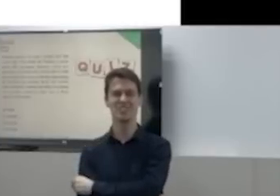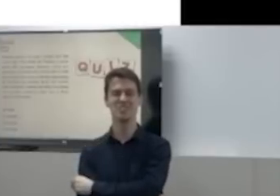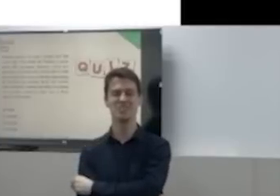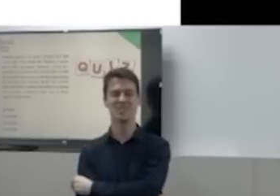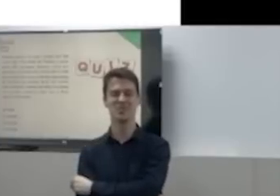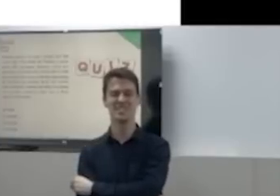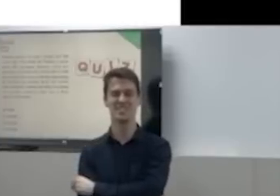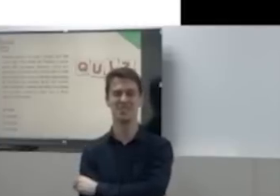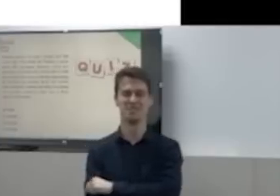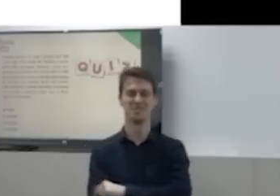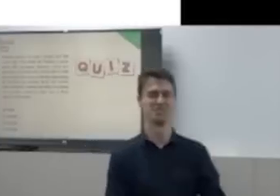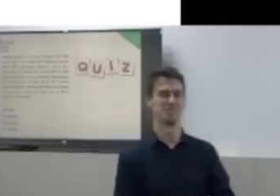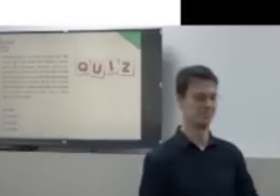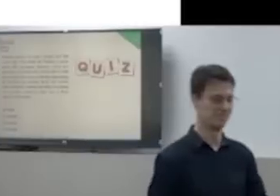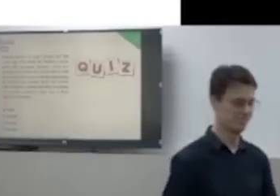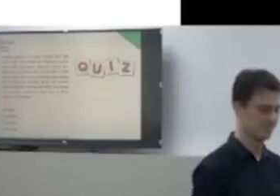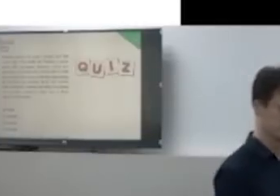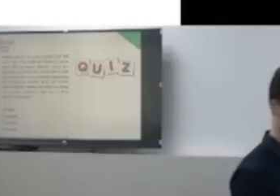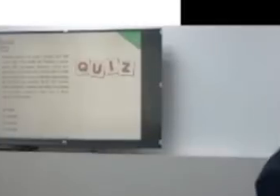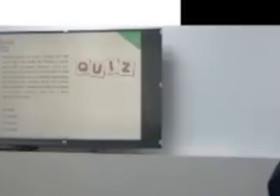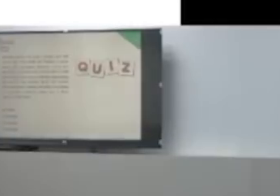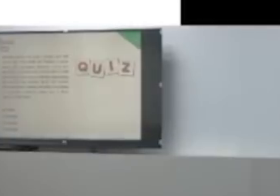daqui a pouco a gente faz a correção.